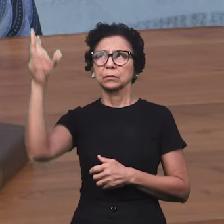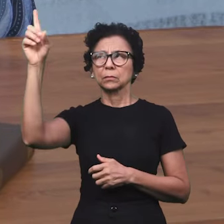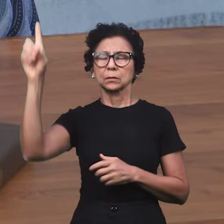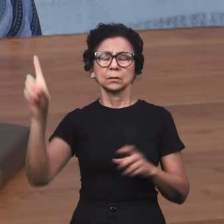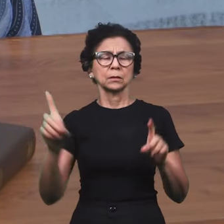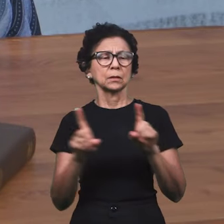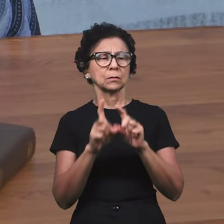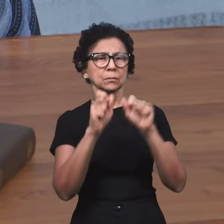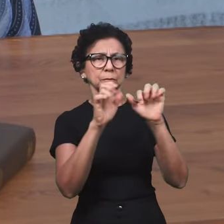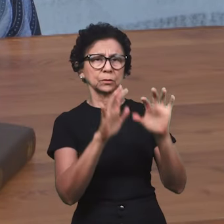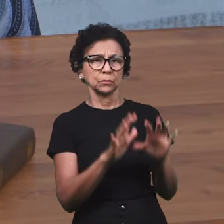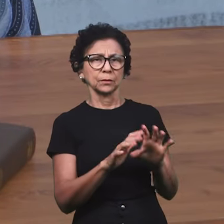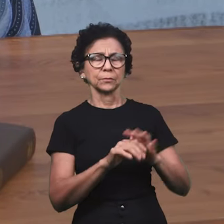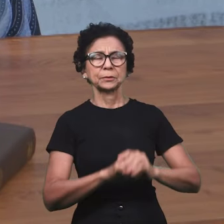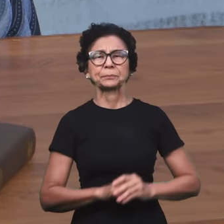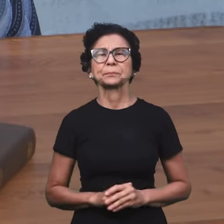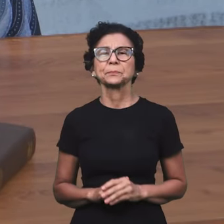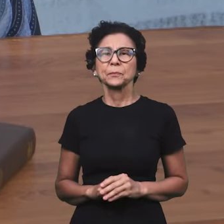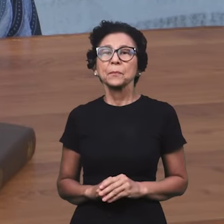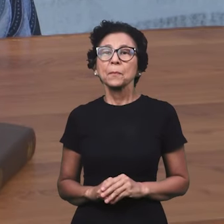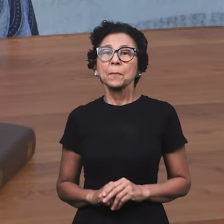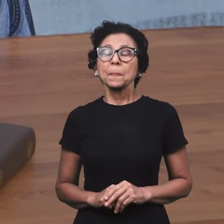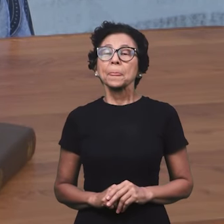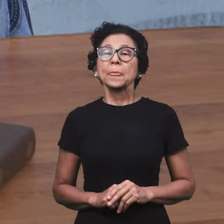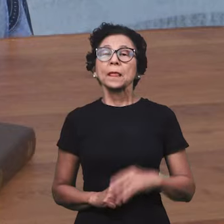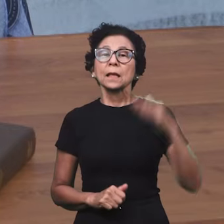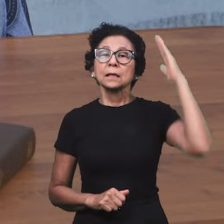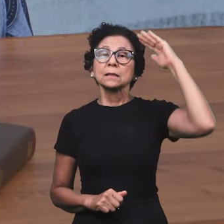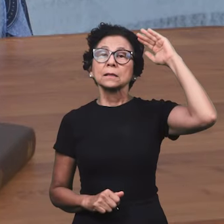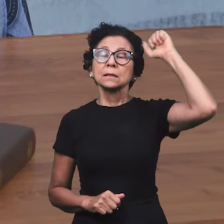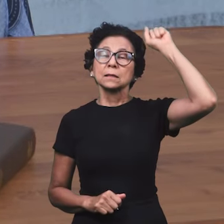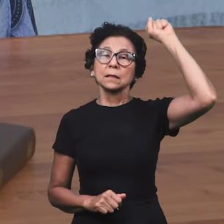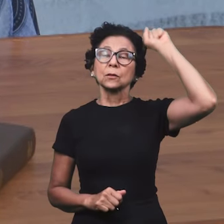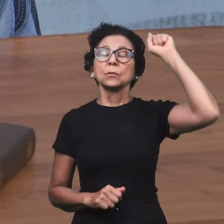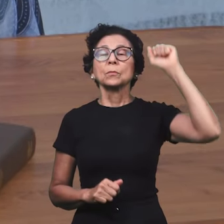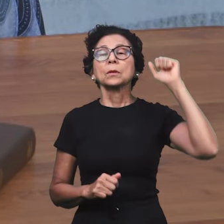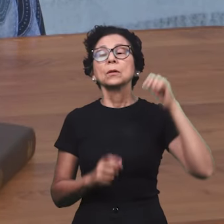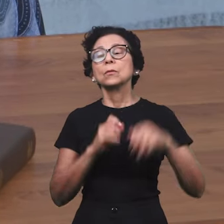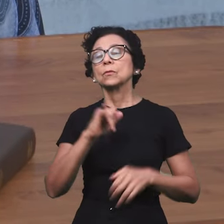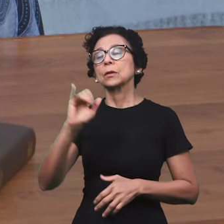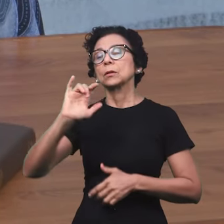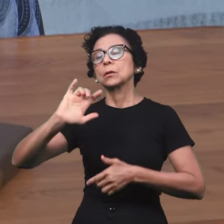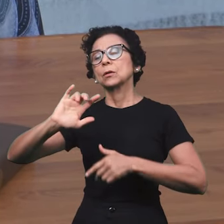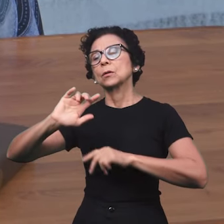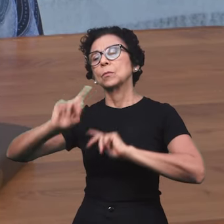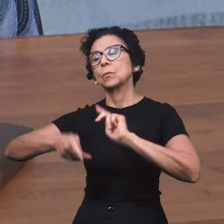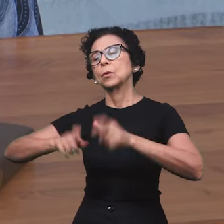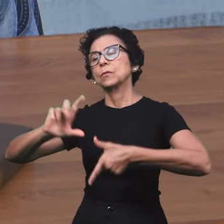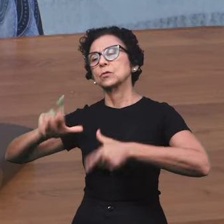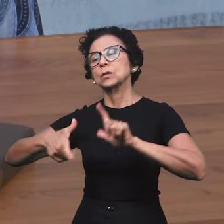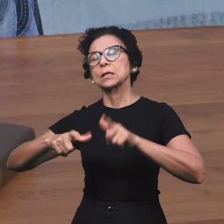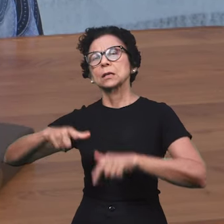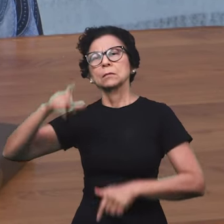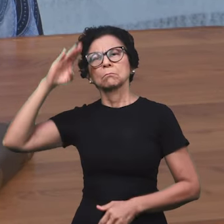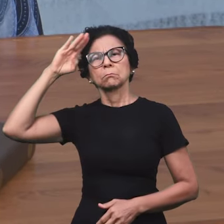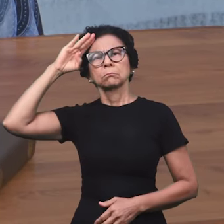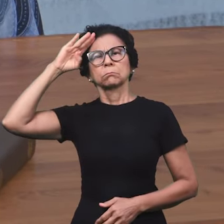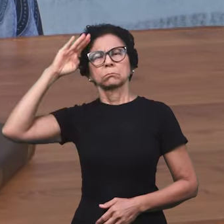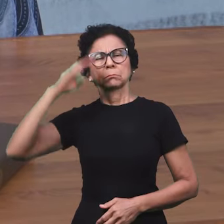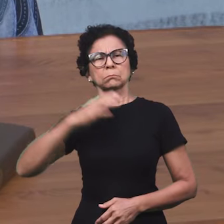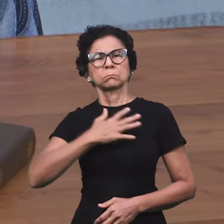magnificou grandemente. E falou Salomão a todo Israel, aos capitães dos milhares e